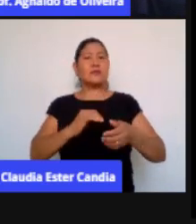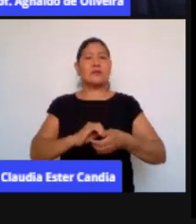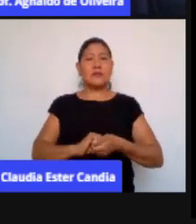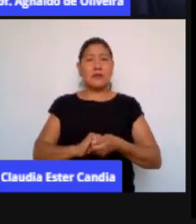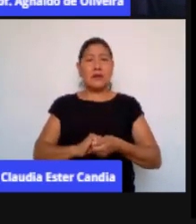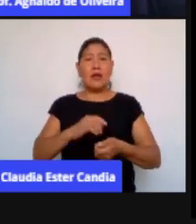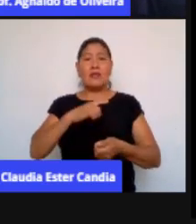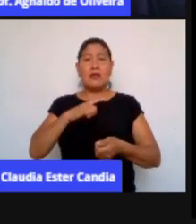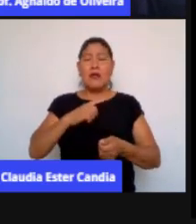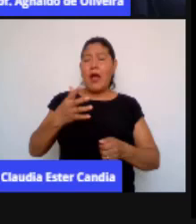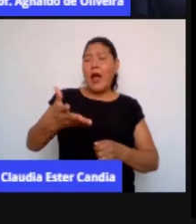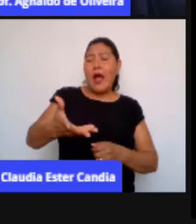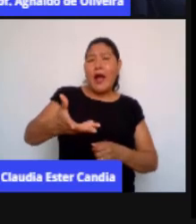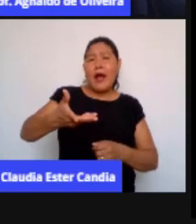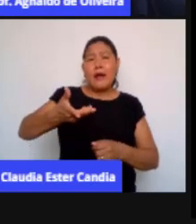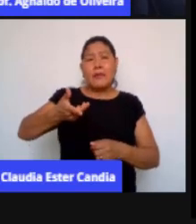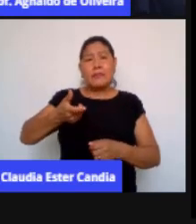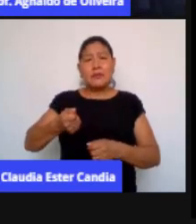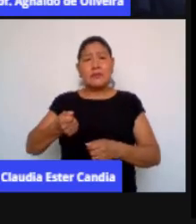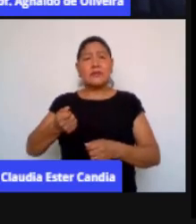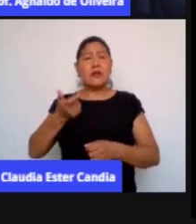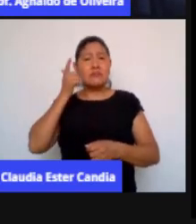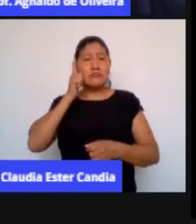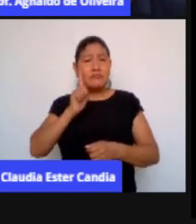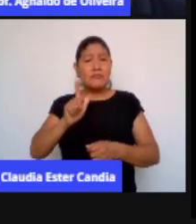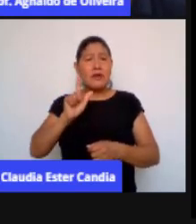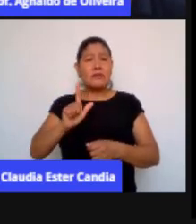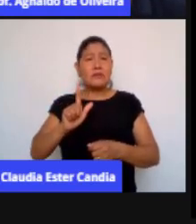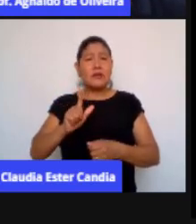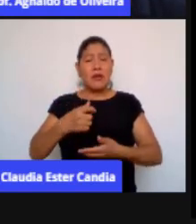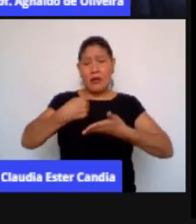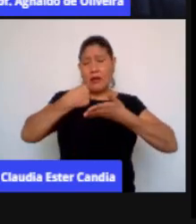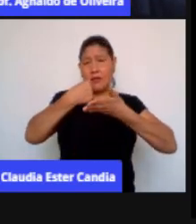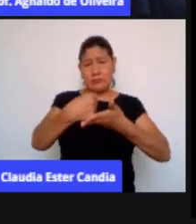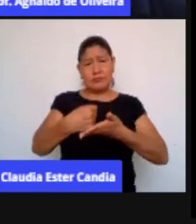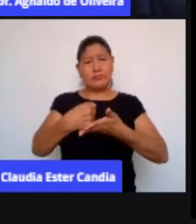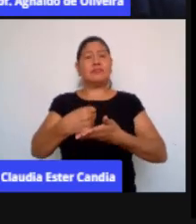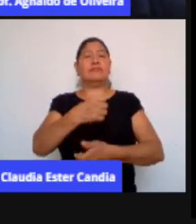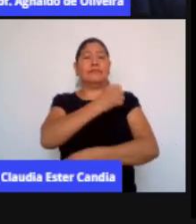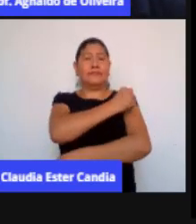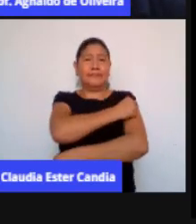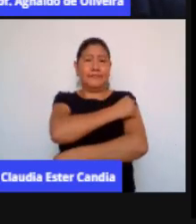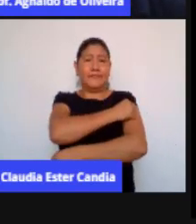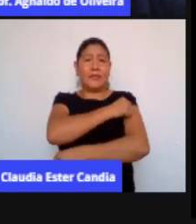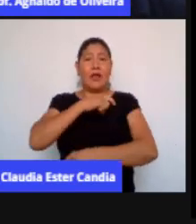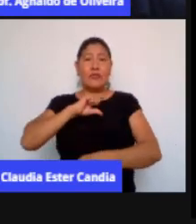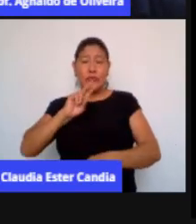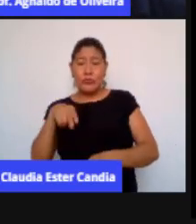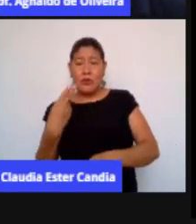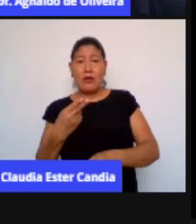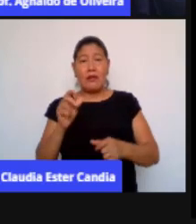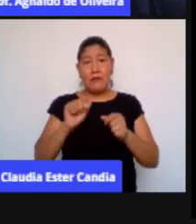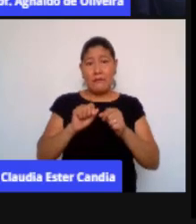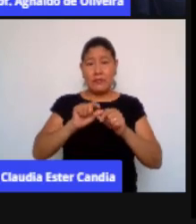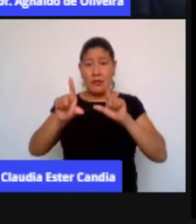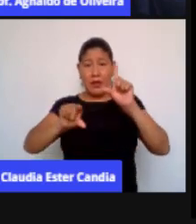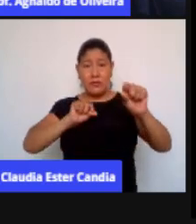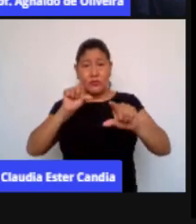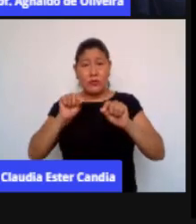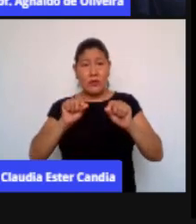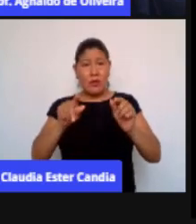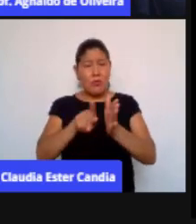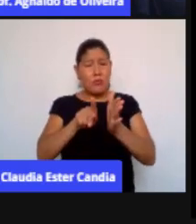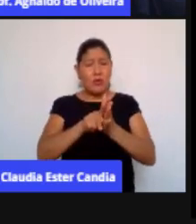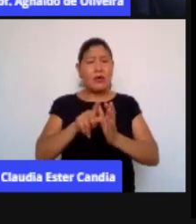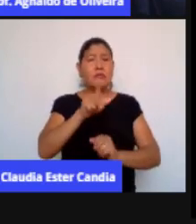das habilidades do ano em que estão lecionando. Né? Então, a gente fez uma escolha, essa escolha o professor também pode fazer, se ele achar que